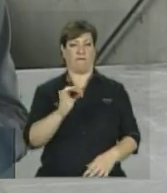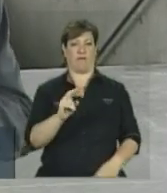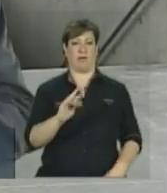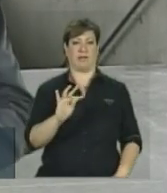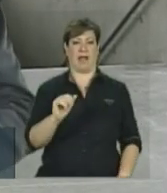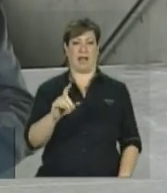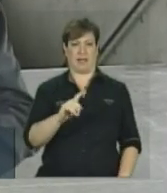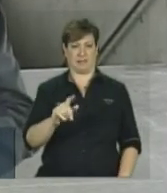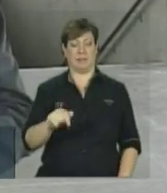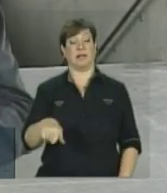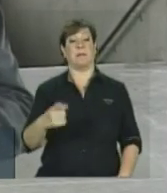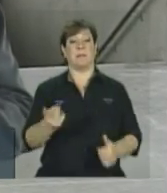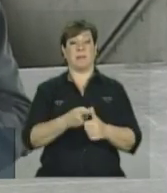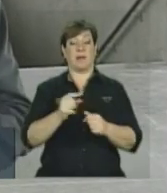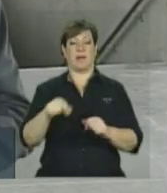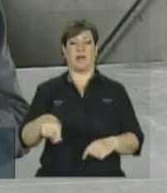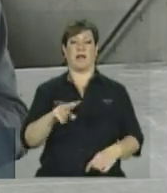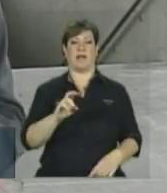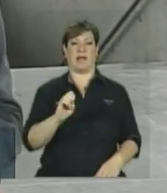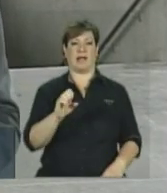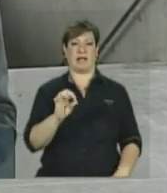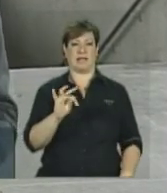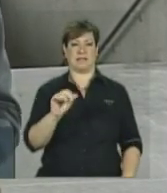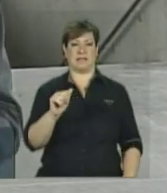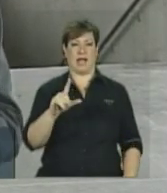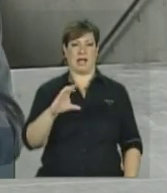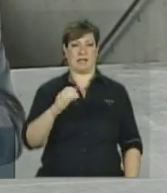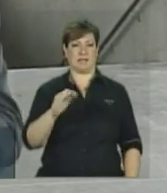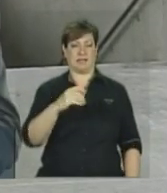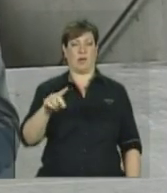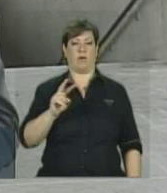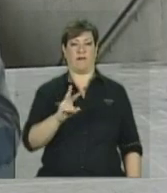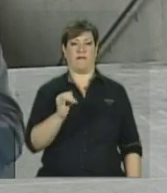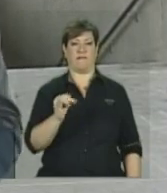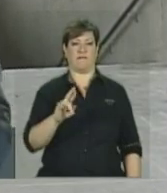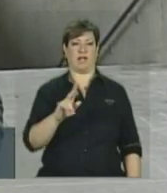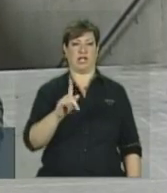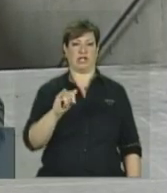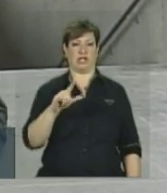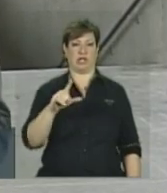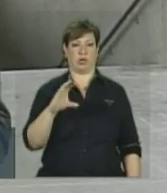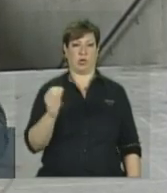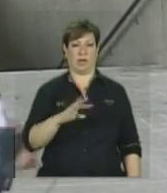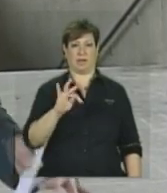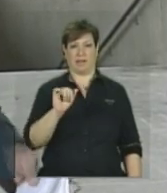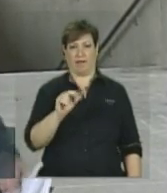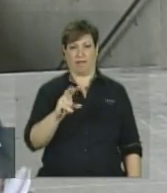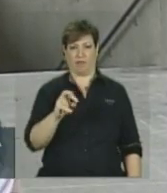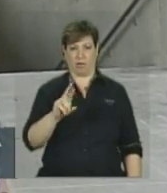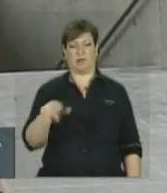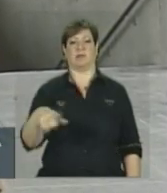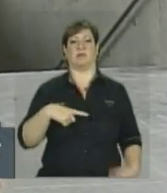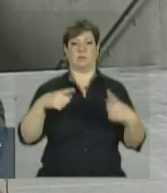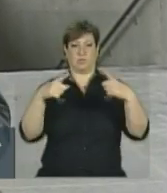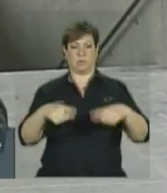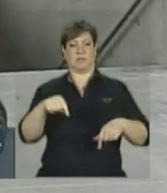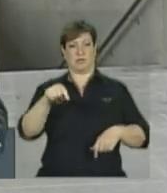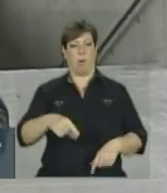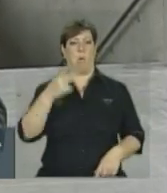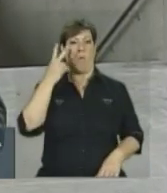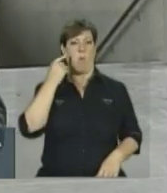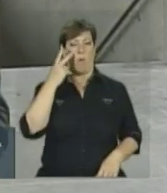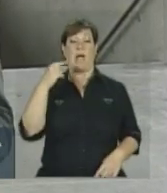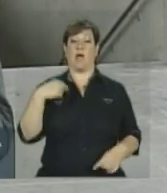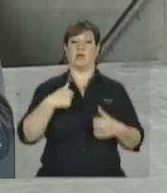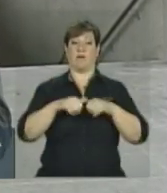primeiro evento é aqui na estação Virgílio Távora, no trecho leste do metrô da região metropolitana de Fortaleza. Eu